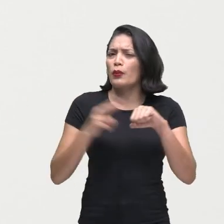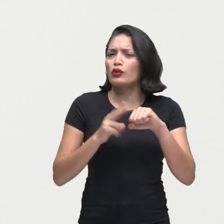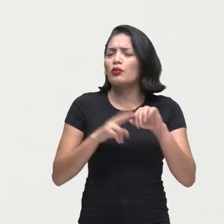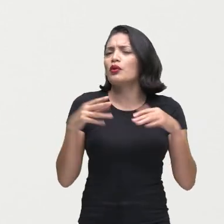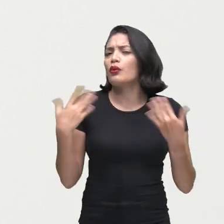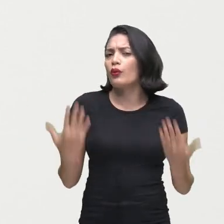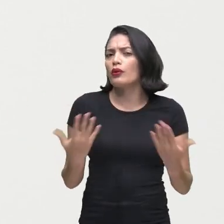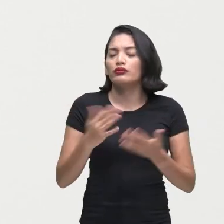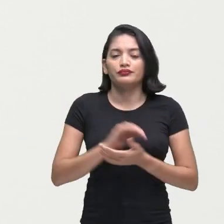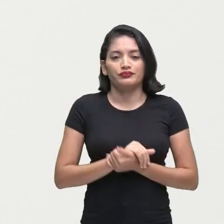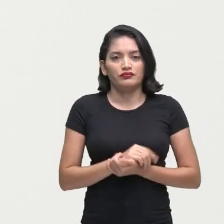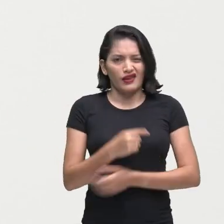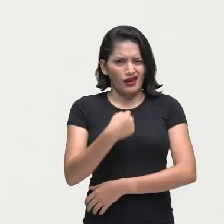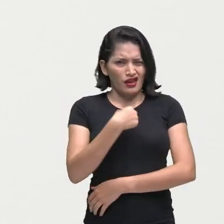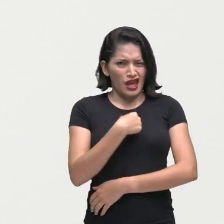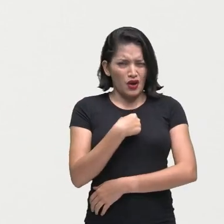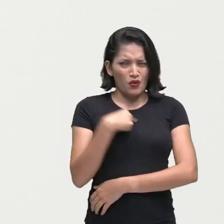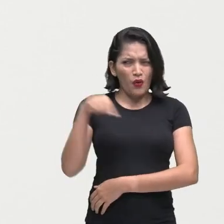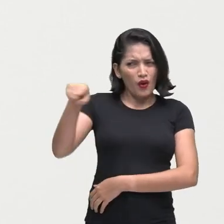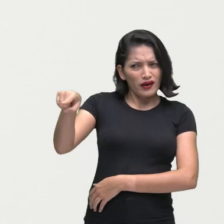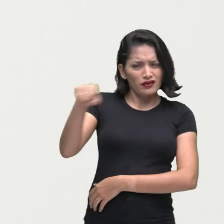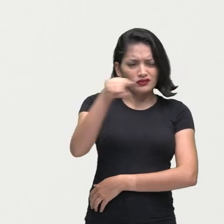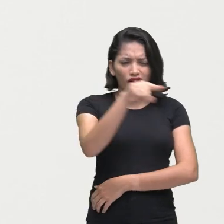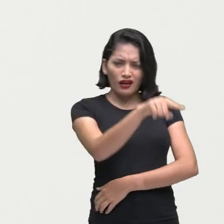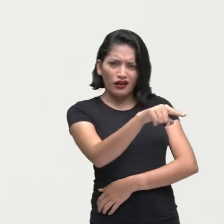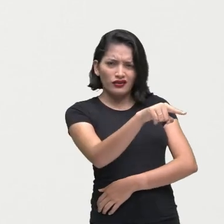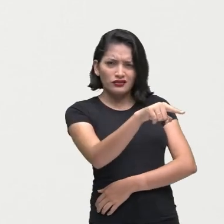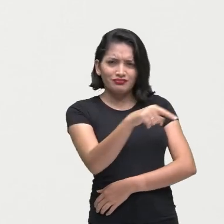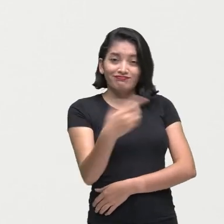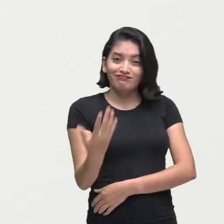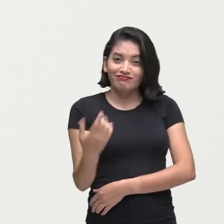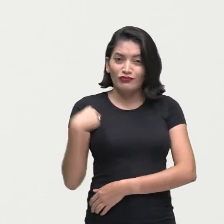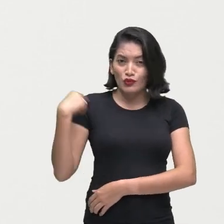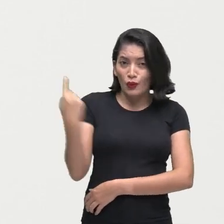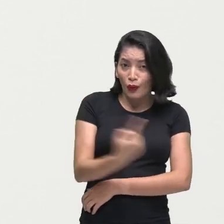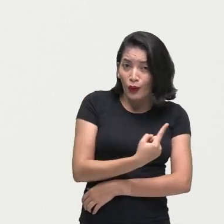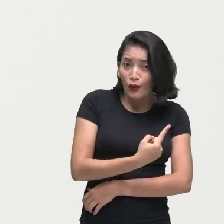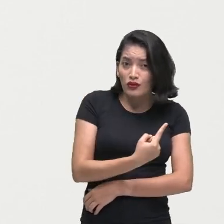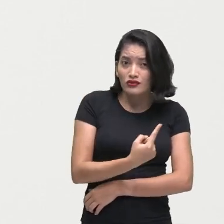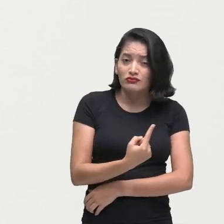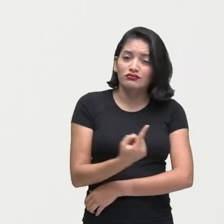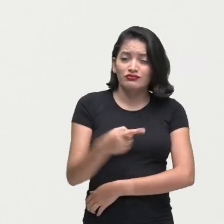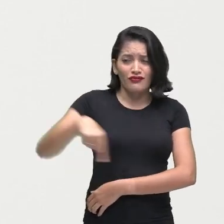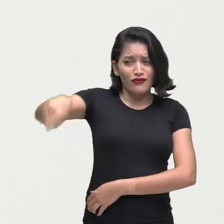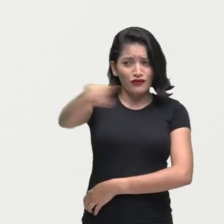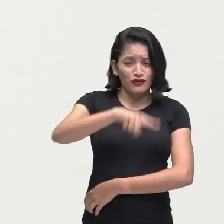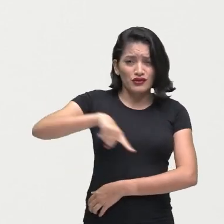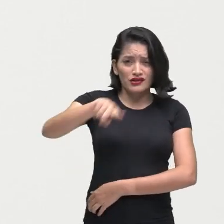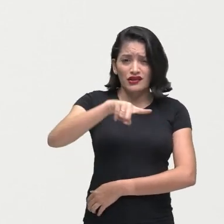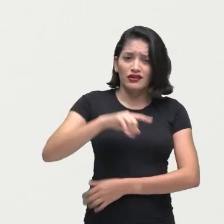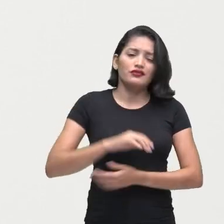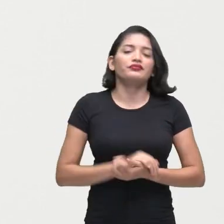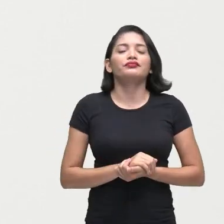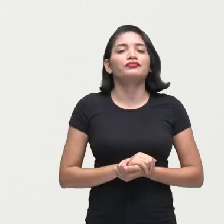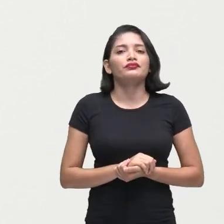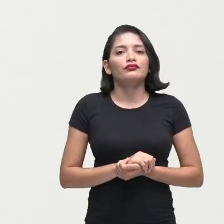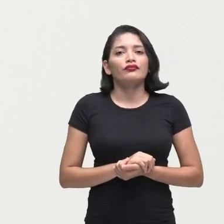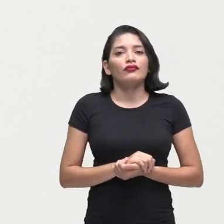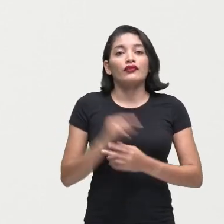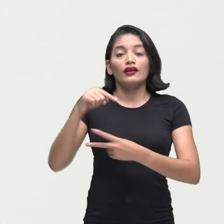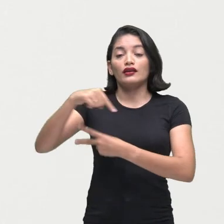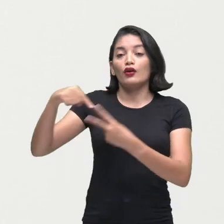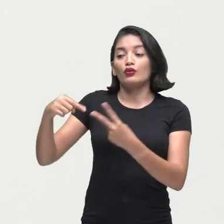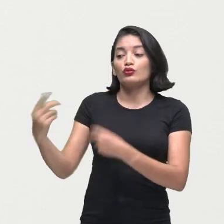qual seria pipo eu ele ela nós vocês o Carol em